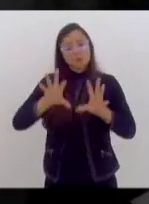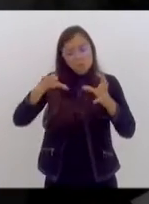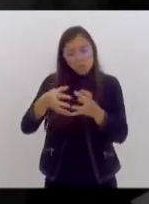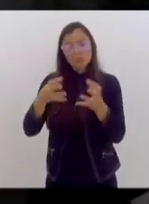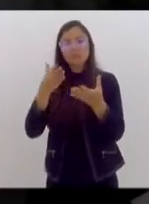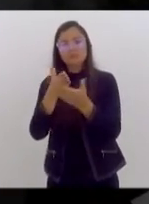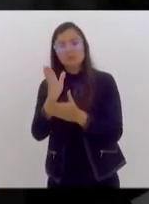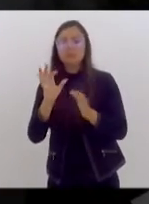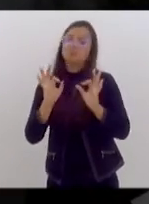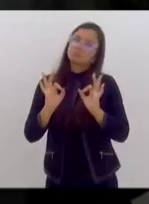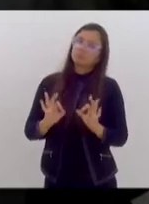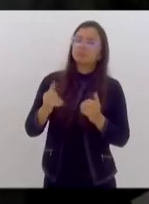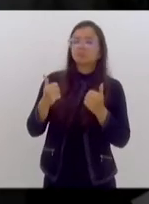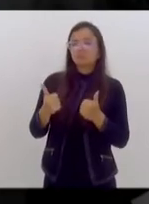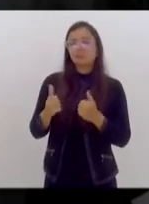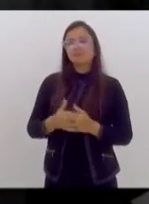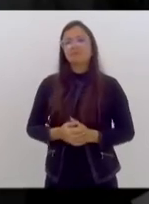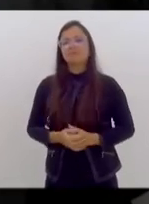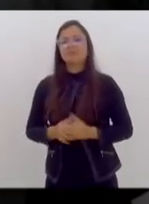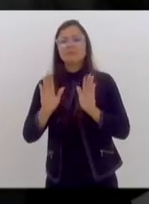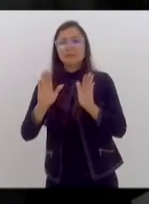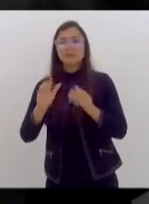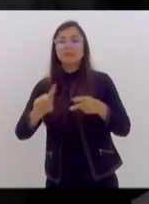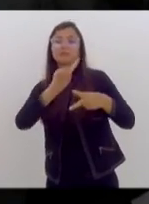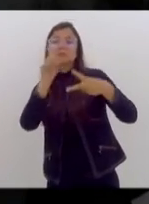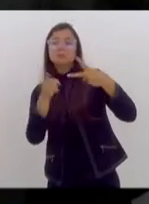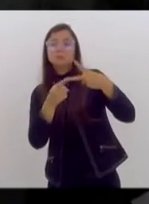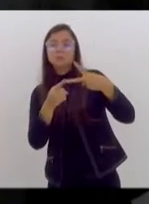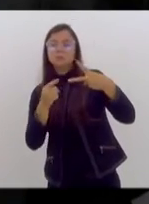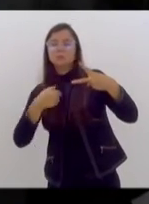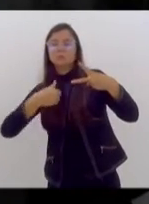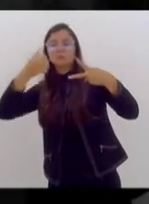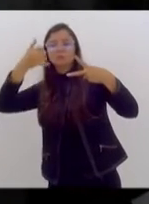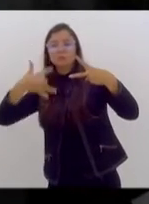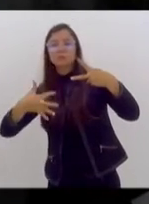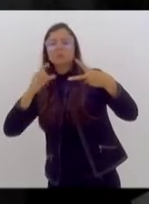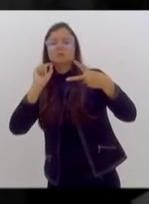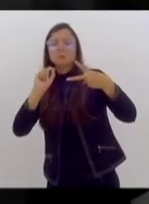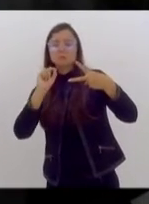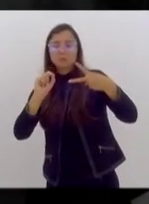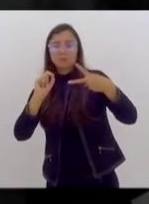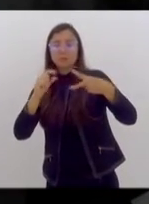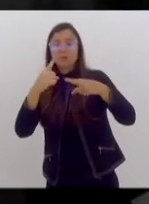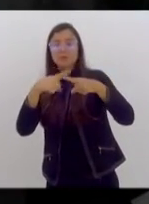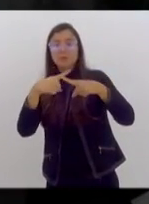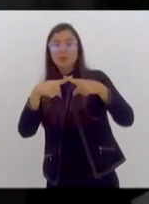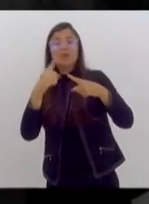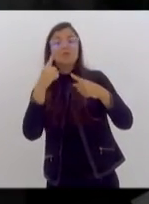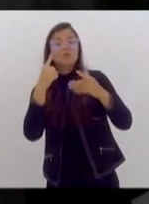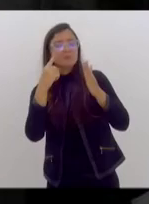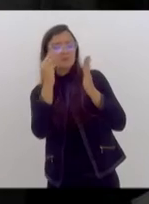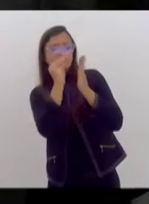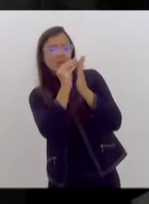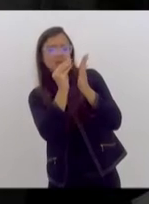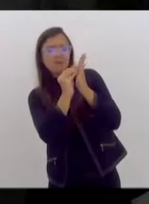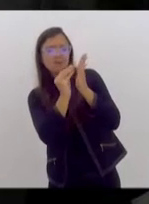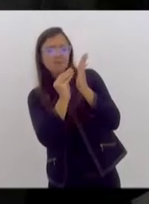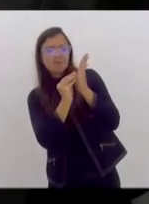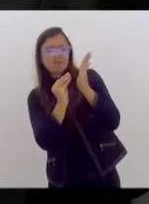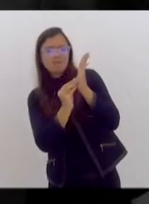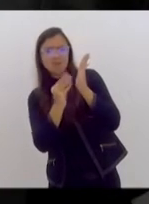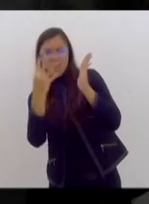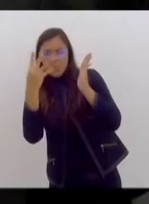a segunda questão em última é só fazer uma observação né que no item 4 no item relativo